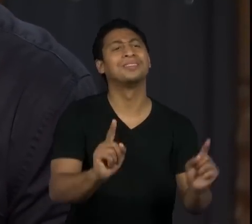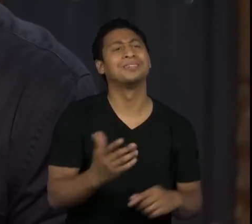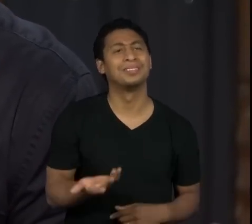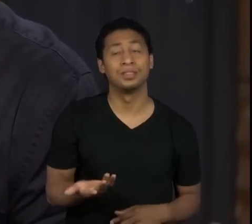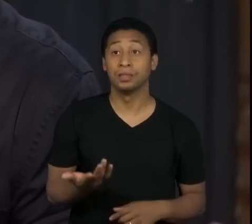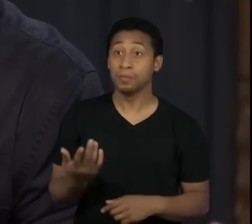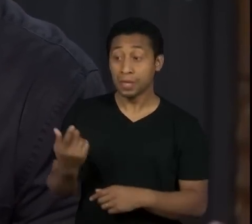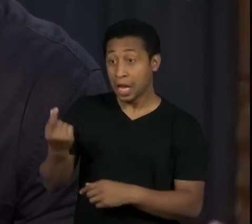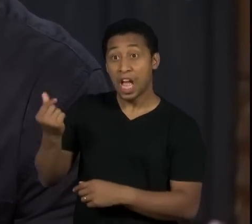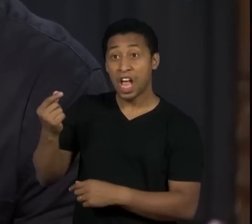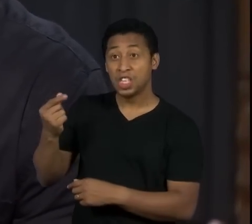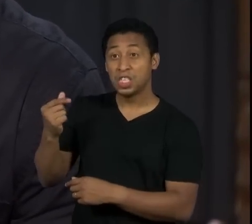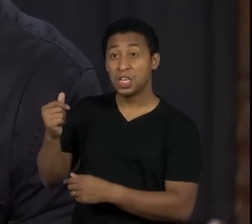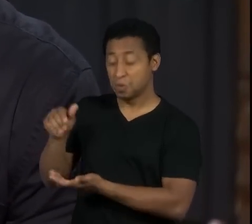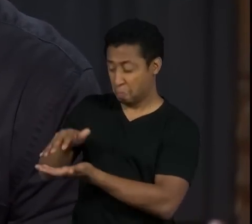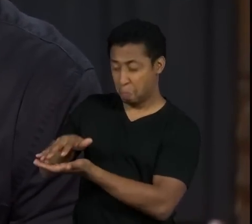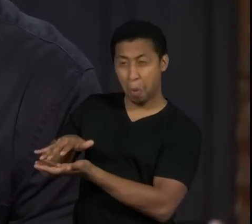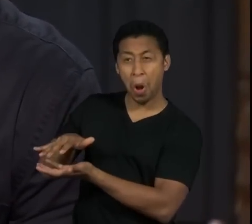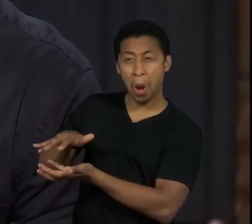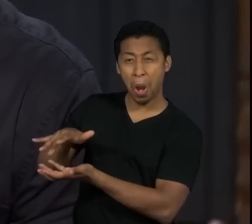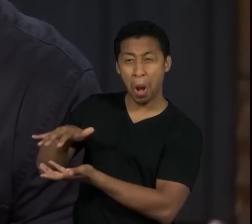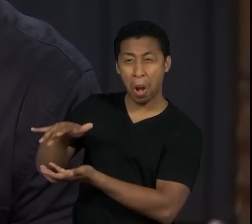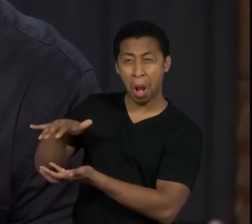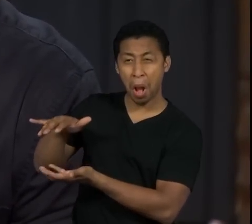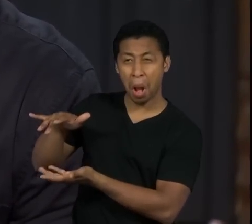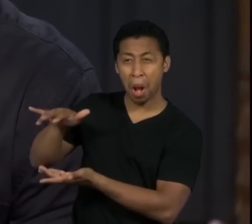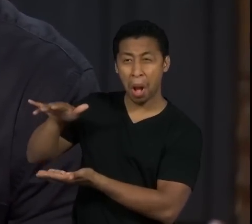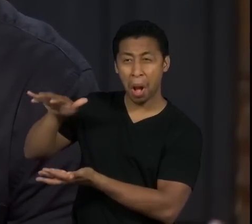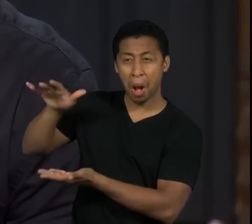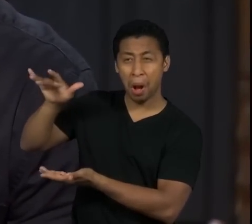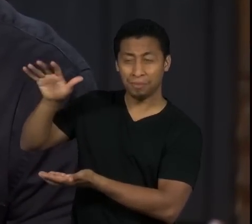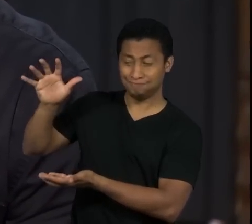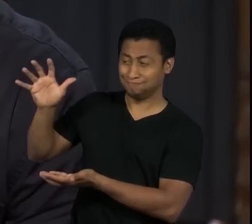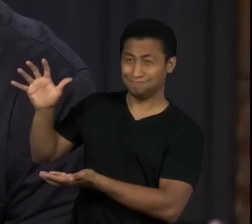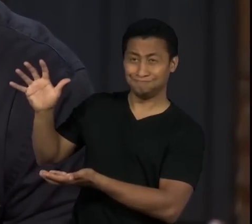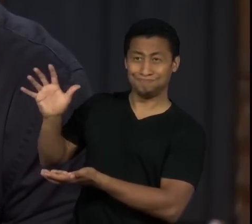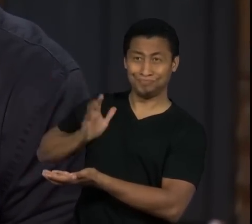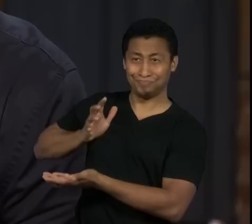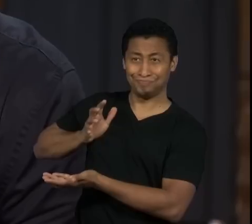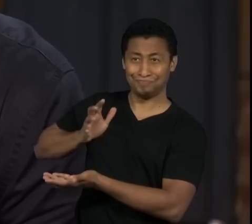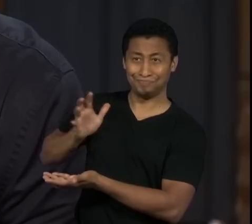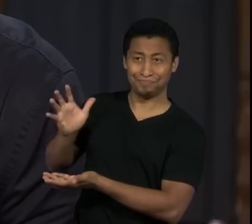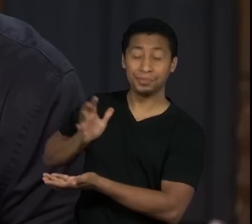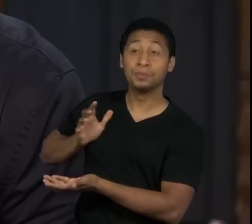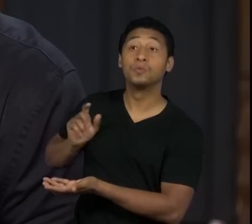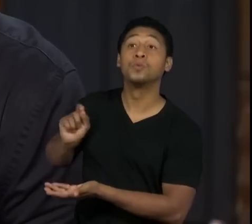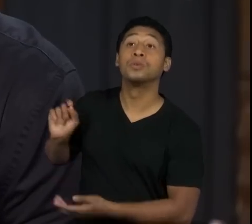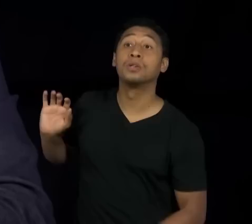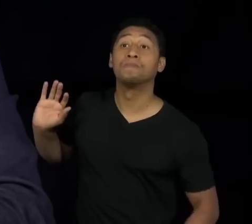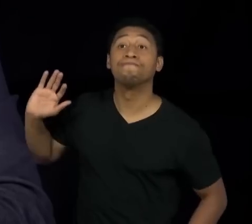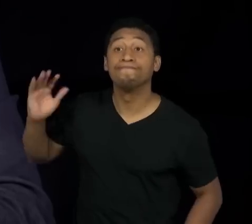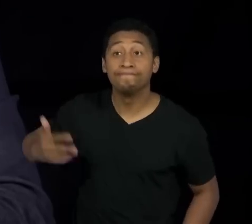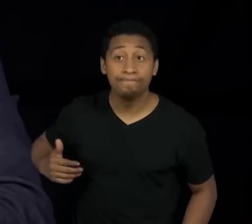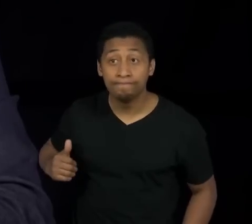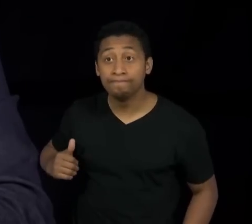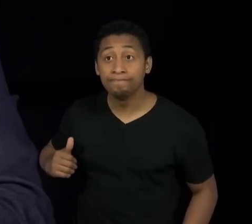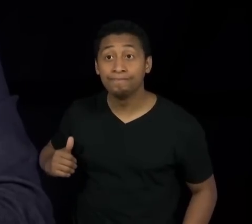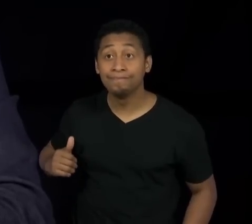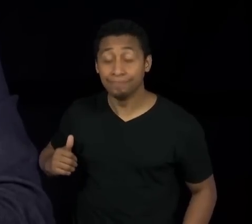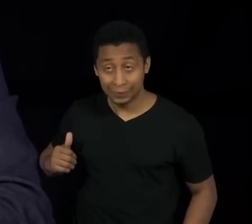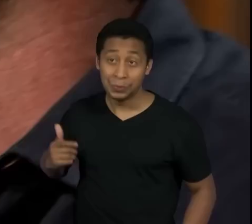acumula recursos e quando você acumula capital, no nosso sistema você acumula o quê?